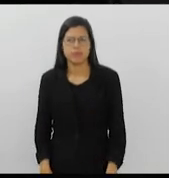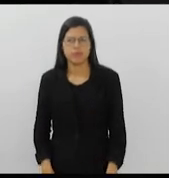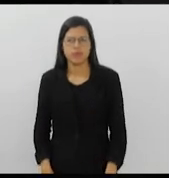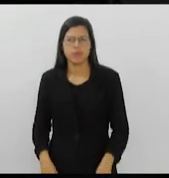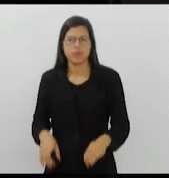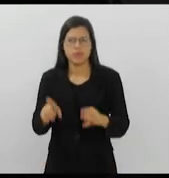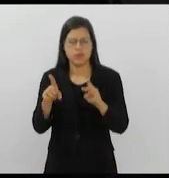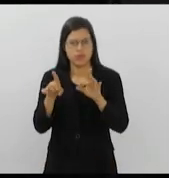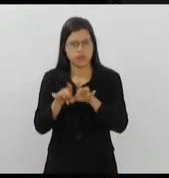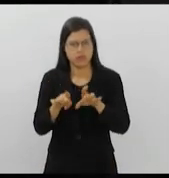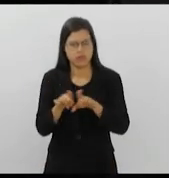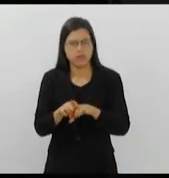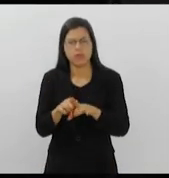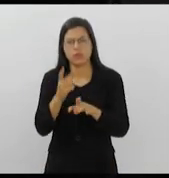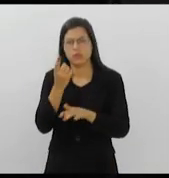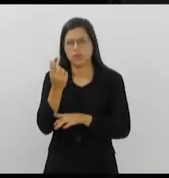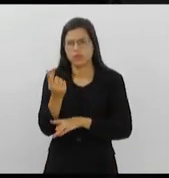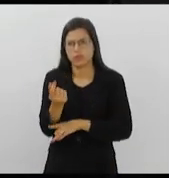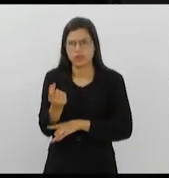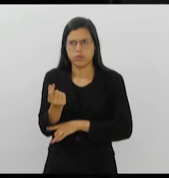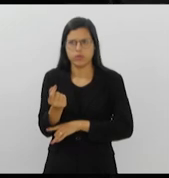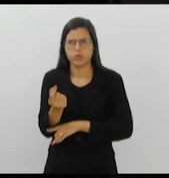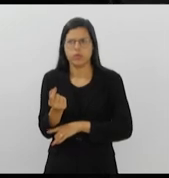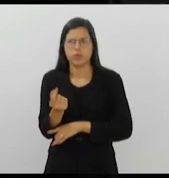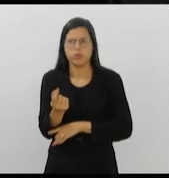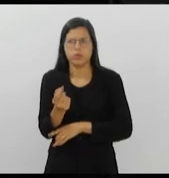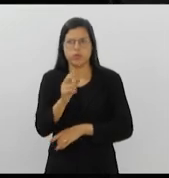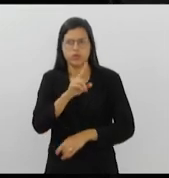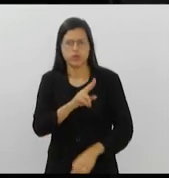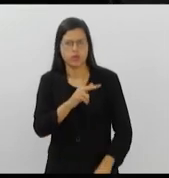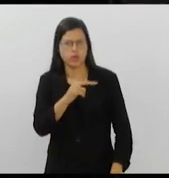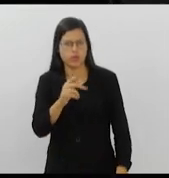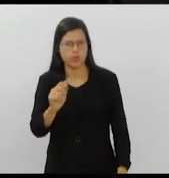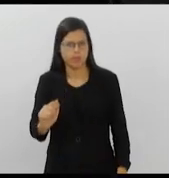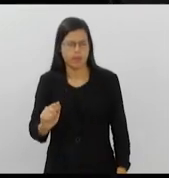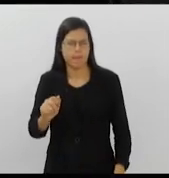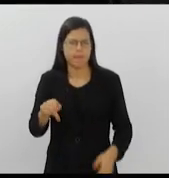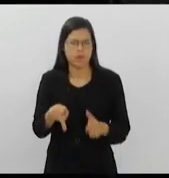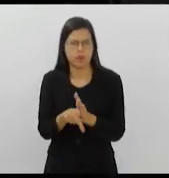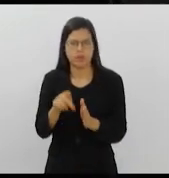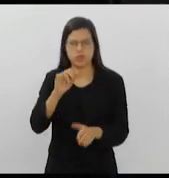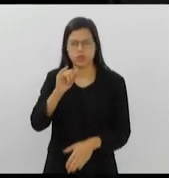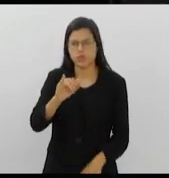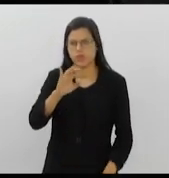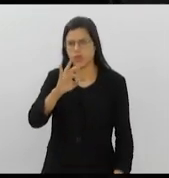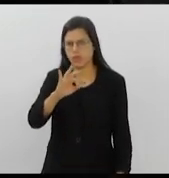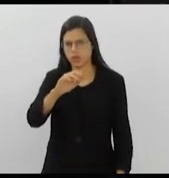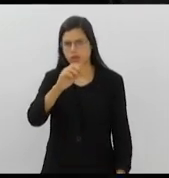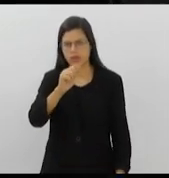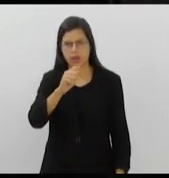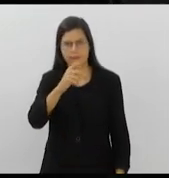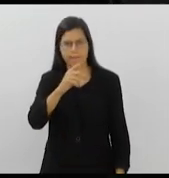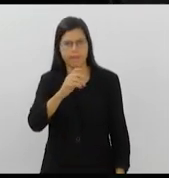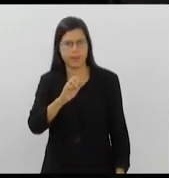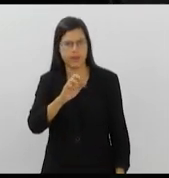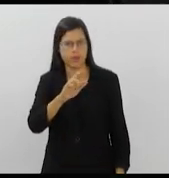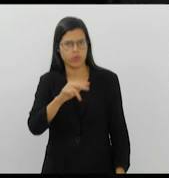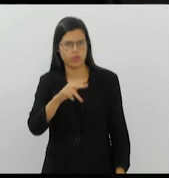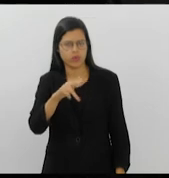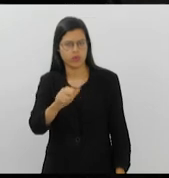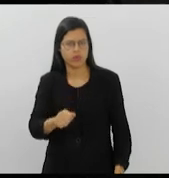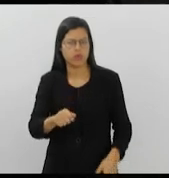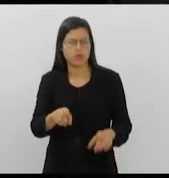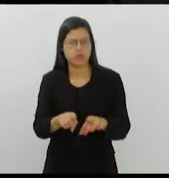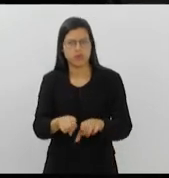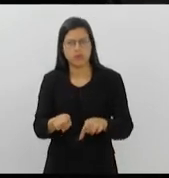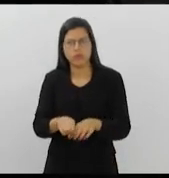também de recursos, como da UPA de Itaperuna, pagamento dos leitos de UTI do